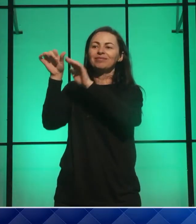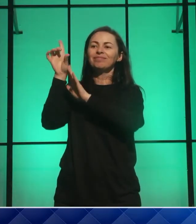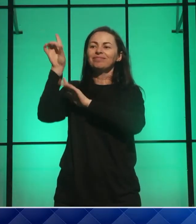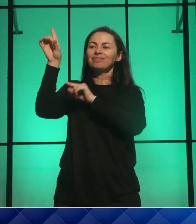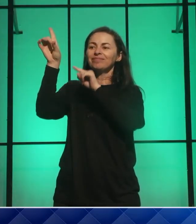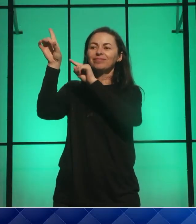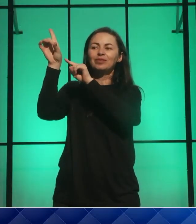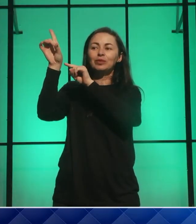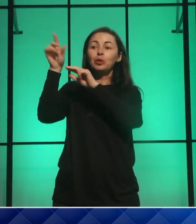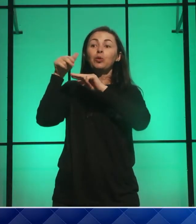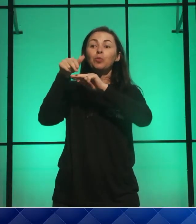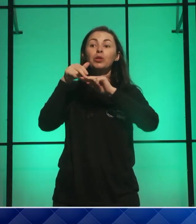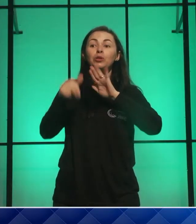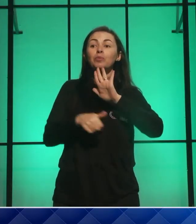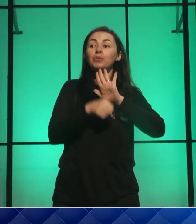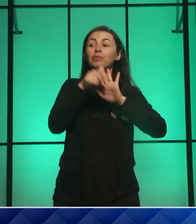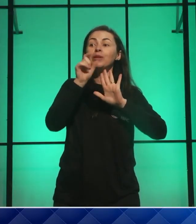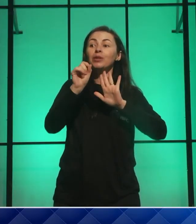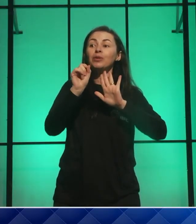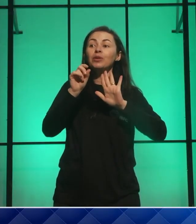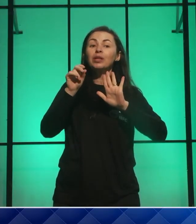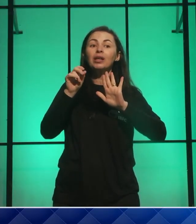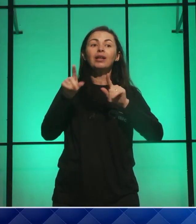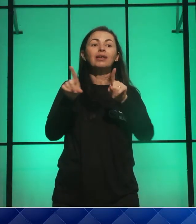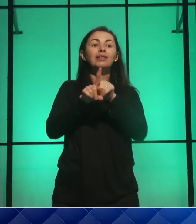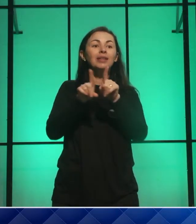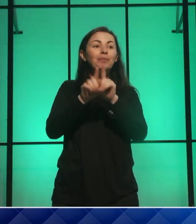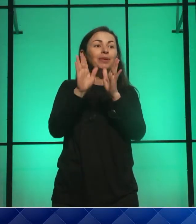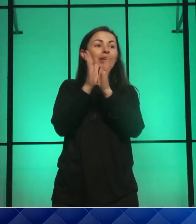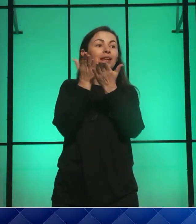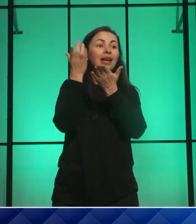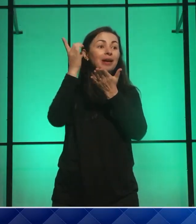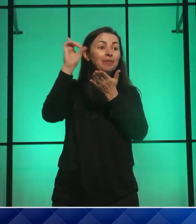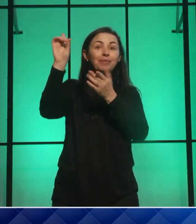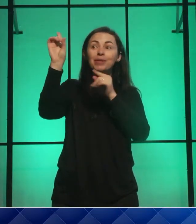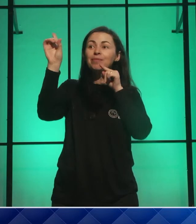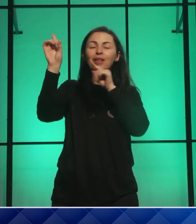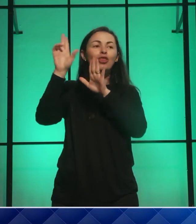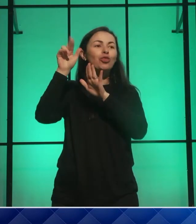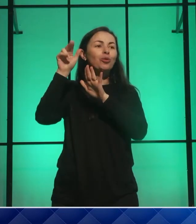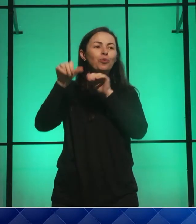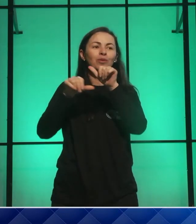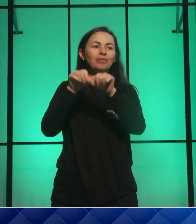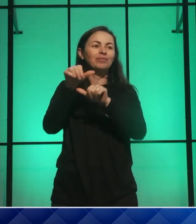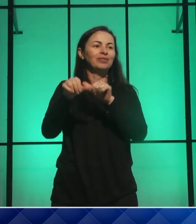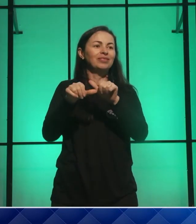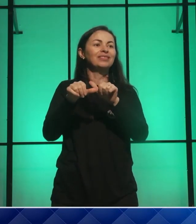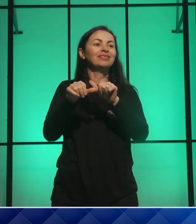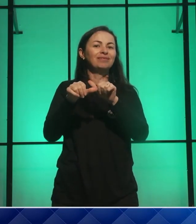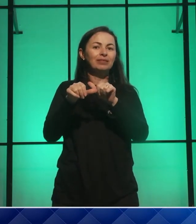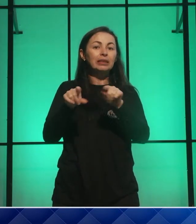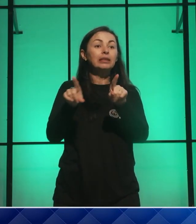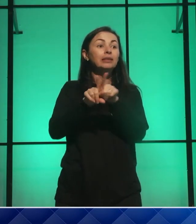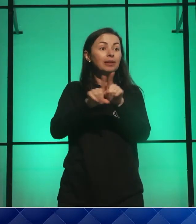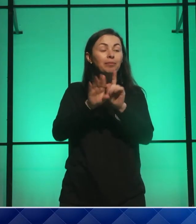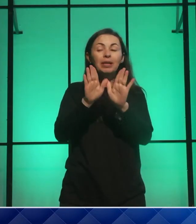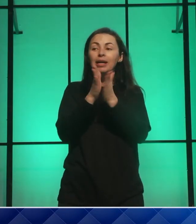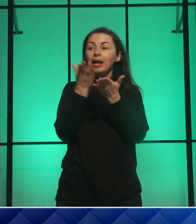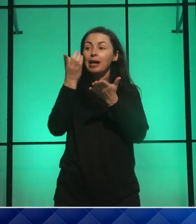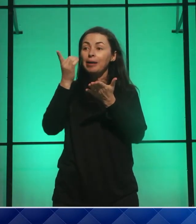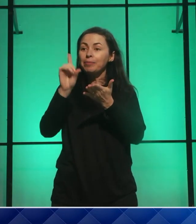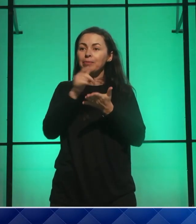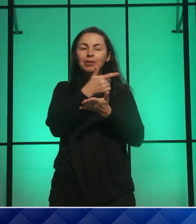primeira coisa que isso significa é que a sua palavra nunca muda. A sua palavra